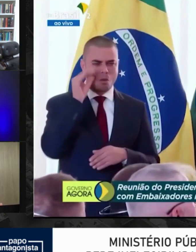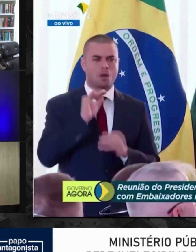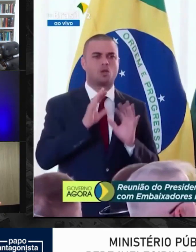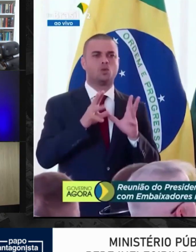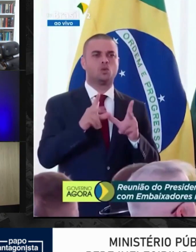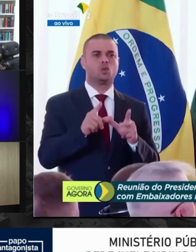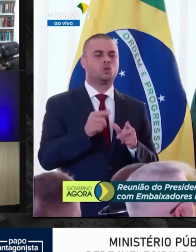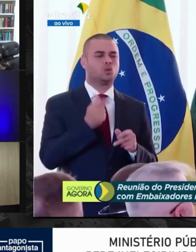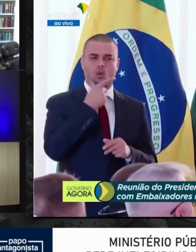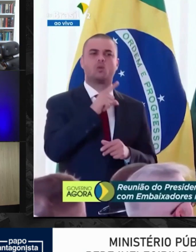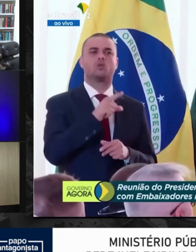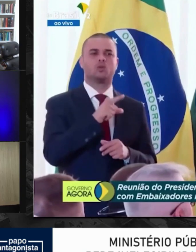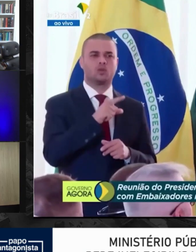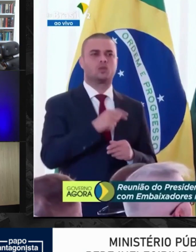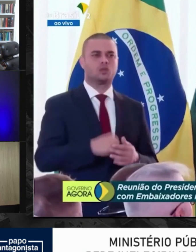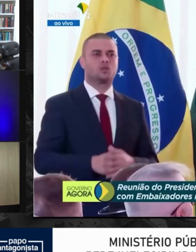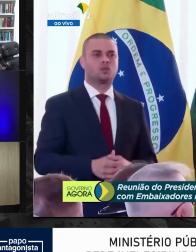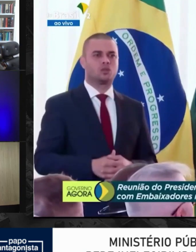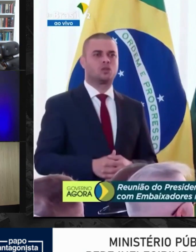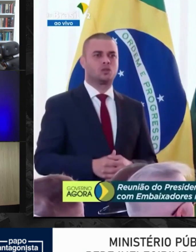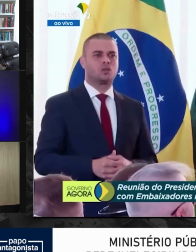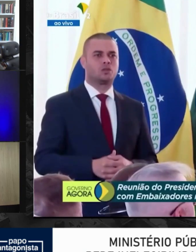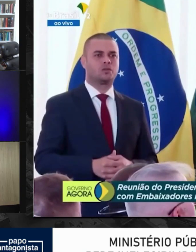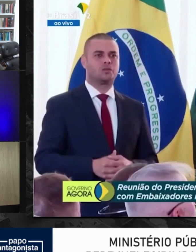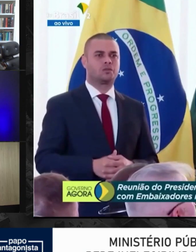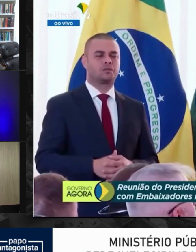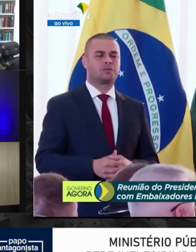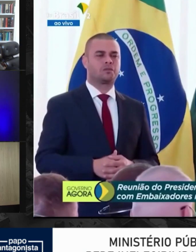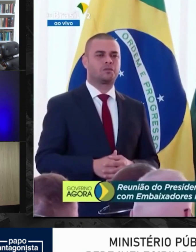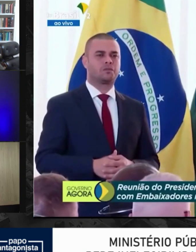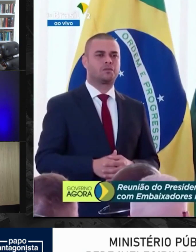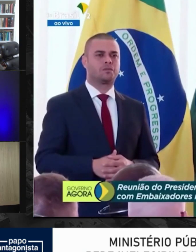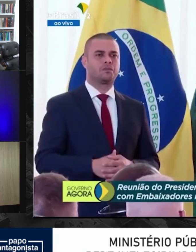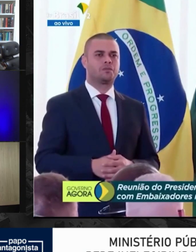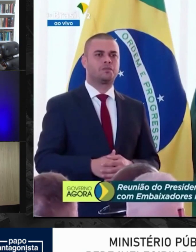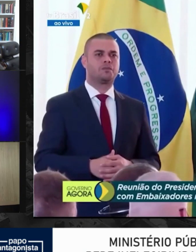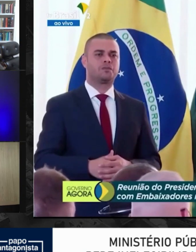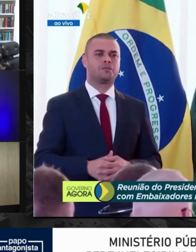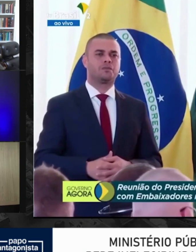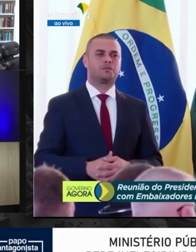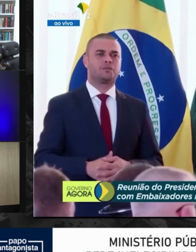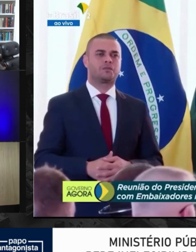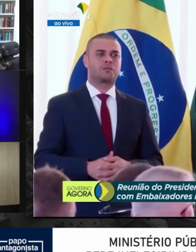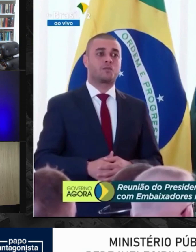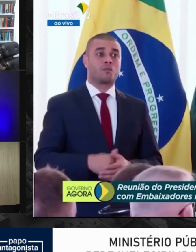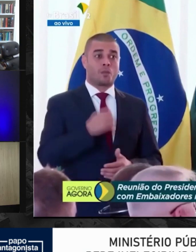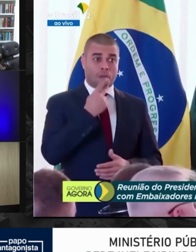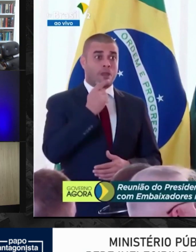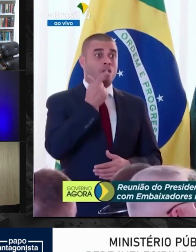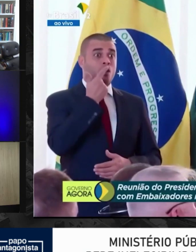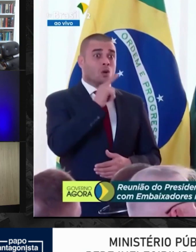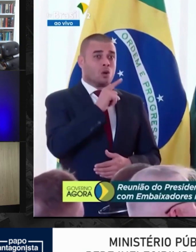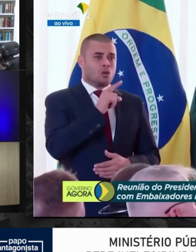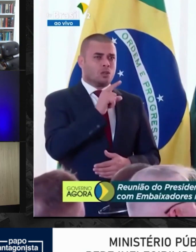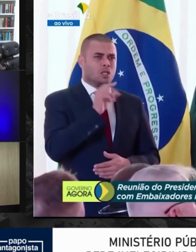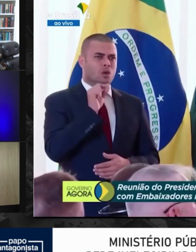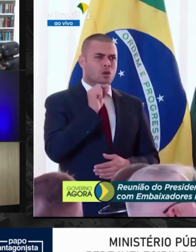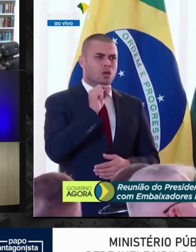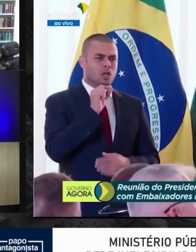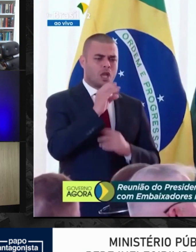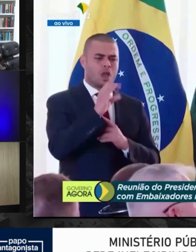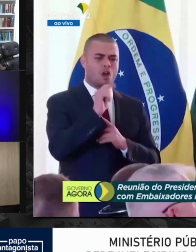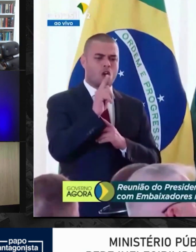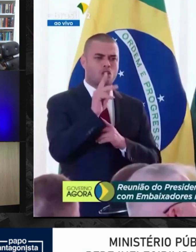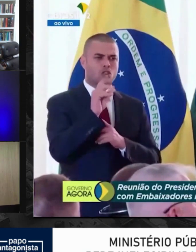Paulo boné também faz algumas referências né de que o Presidente da República utilizou o prestígio do cargo imponência da função para